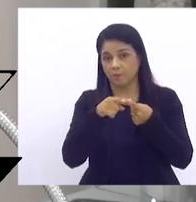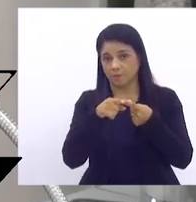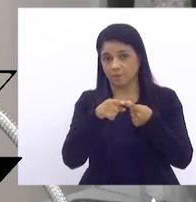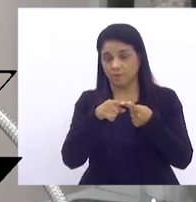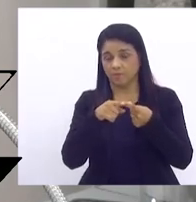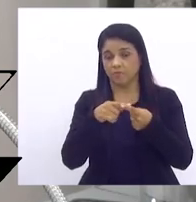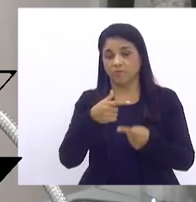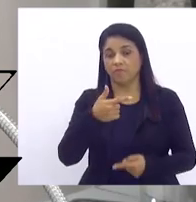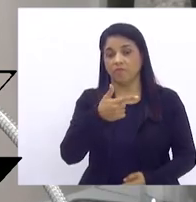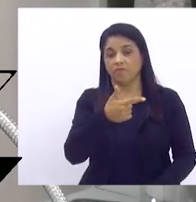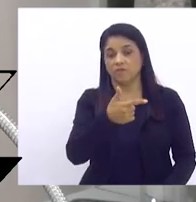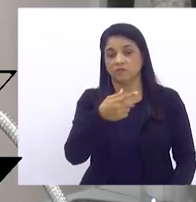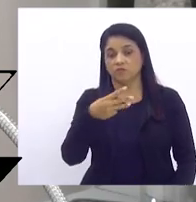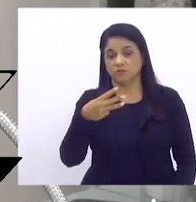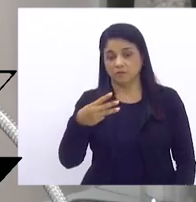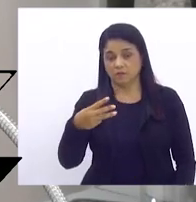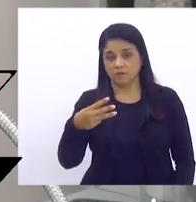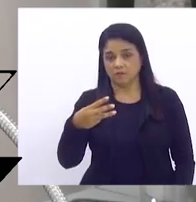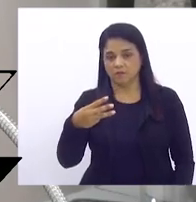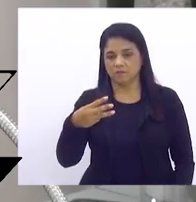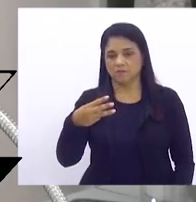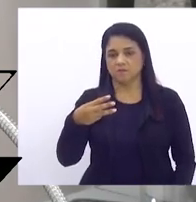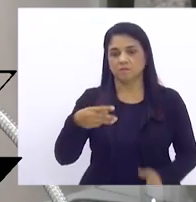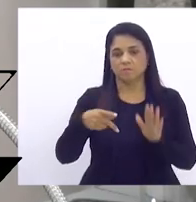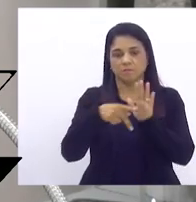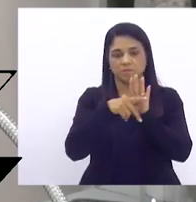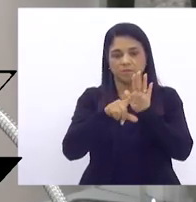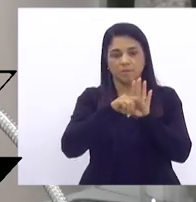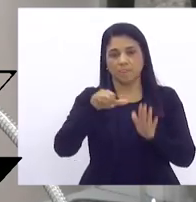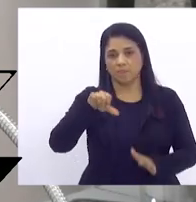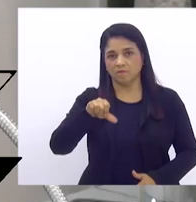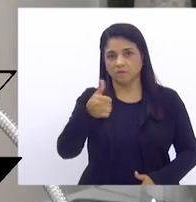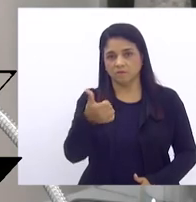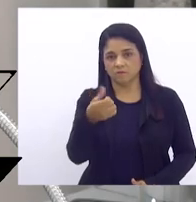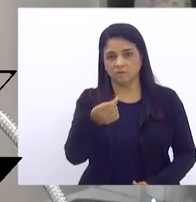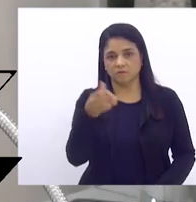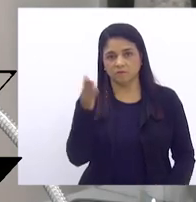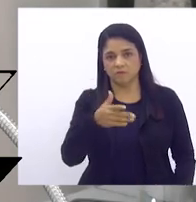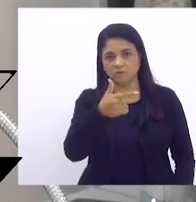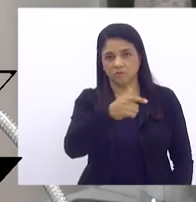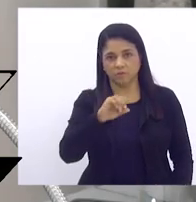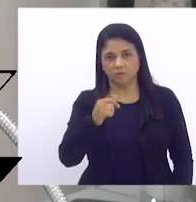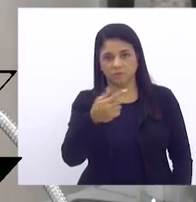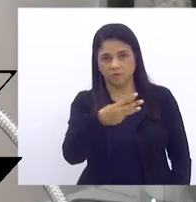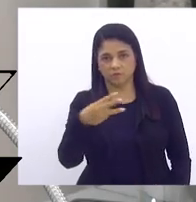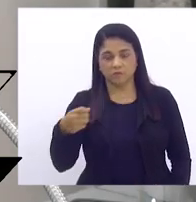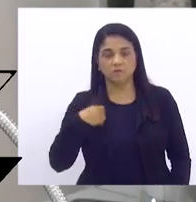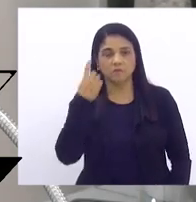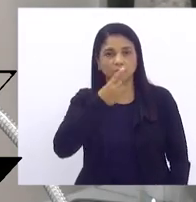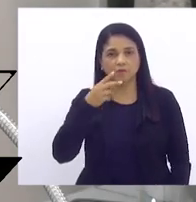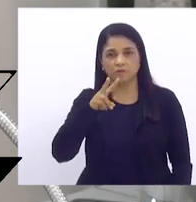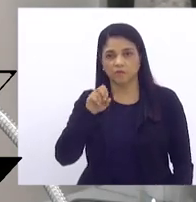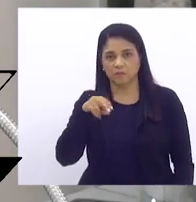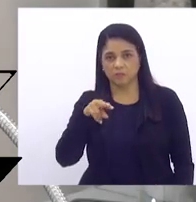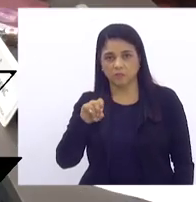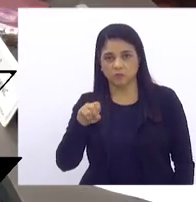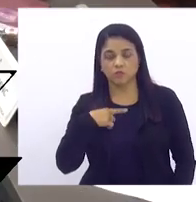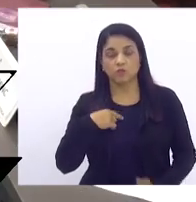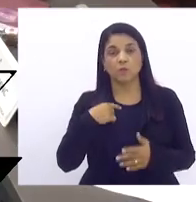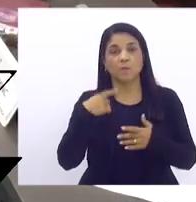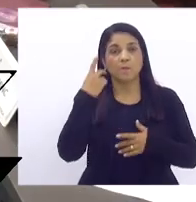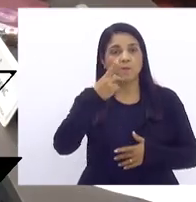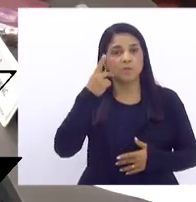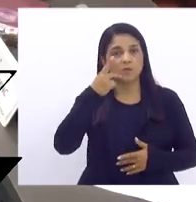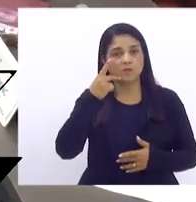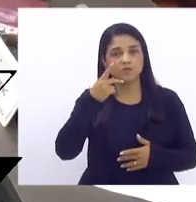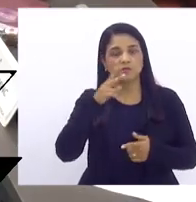PL 23 da pauta, que é o 916 de 23, de autoria do deputado Vinícius Cosolino, que institui a política estadual de prevenção